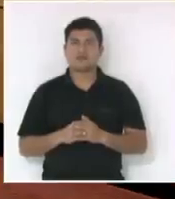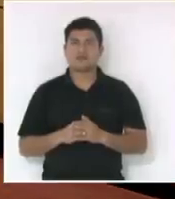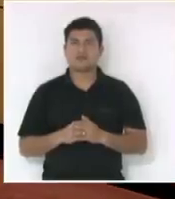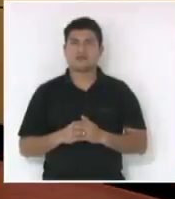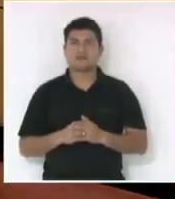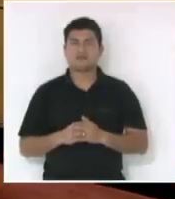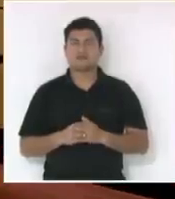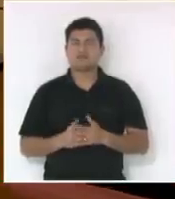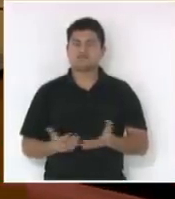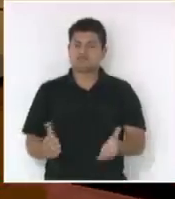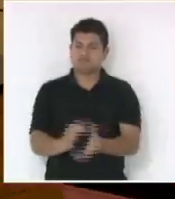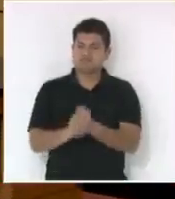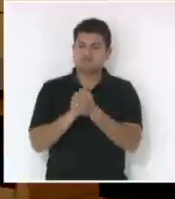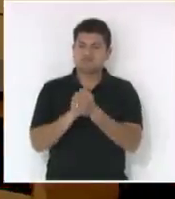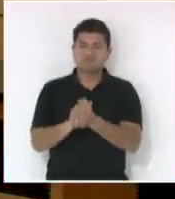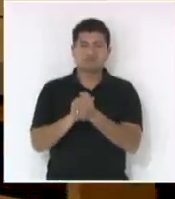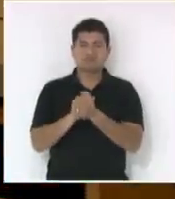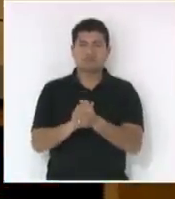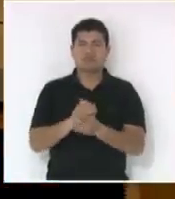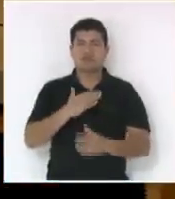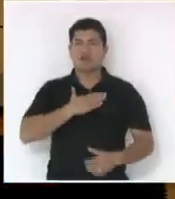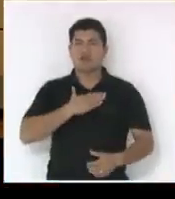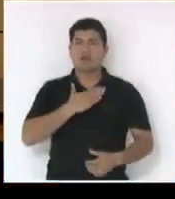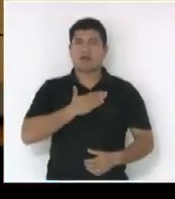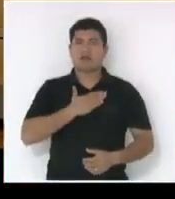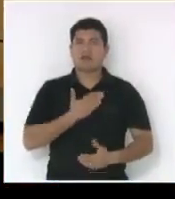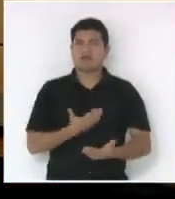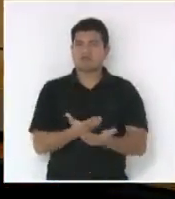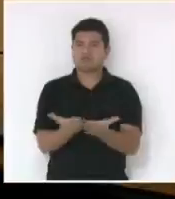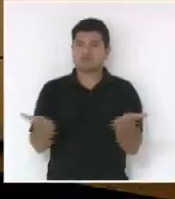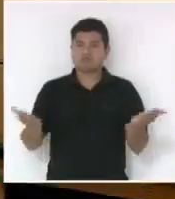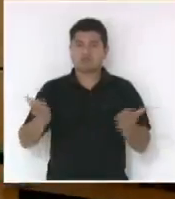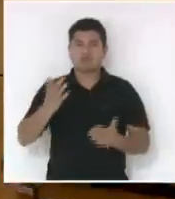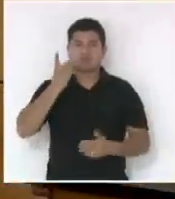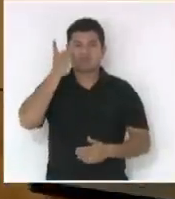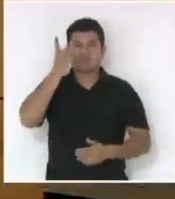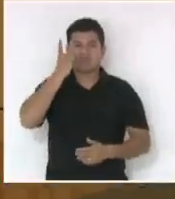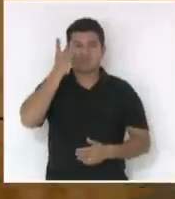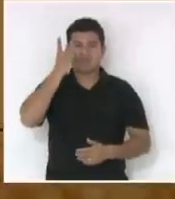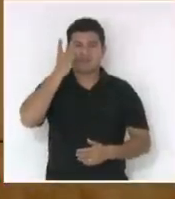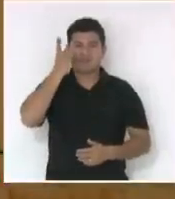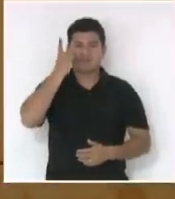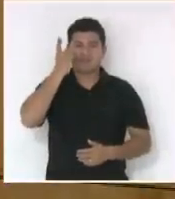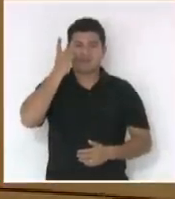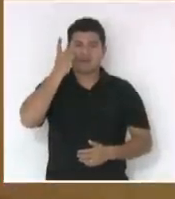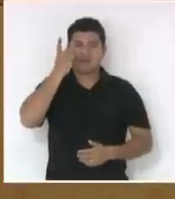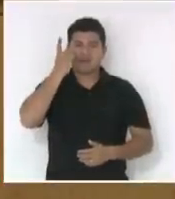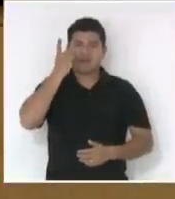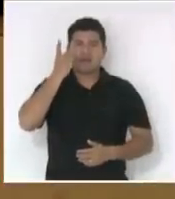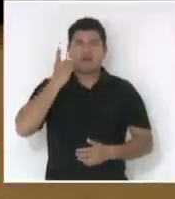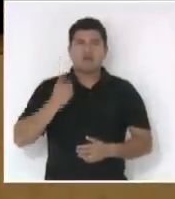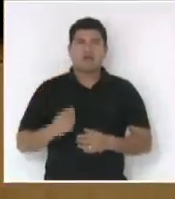Minha saudação aos senhores parlamentares.